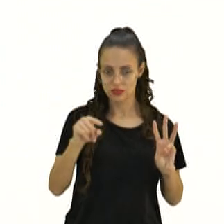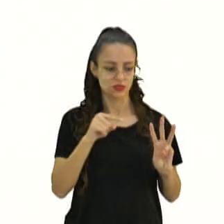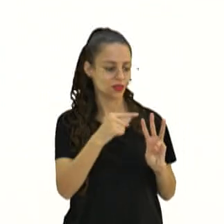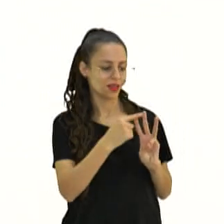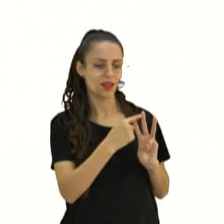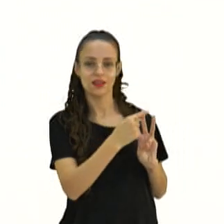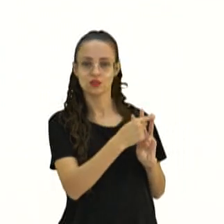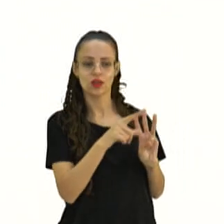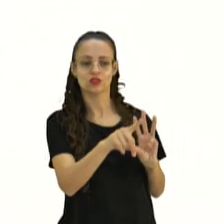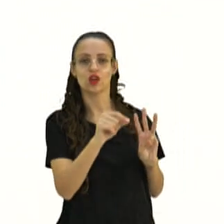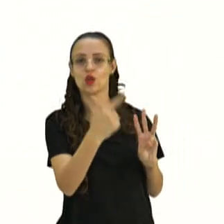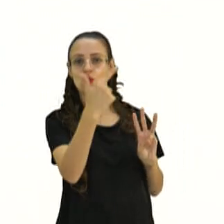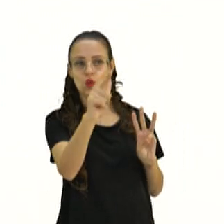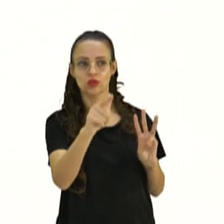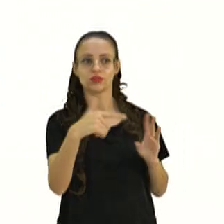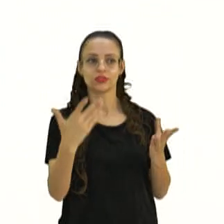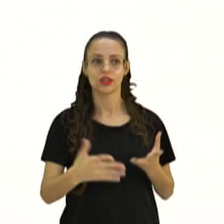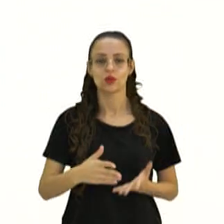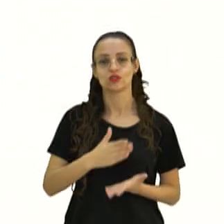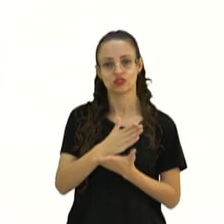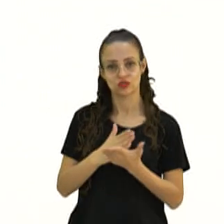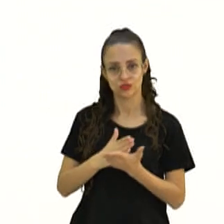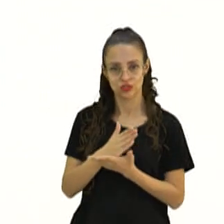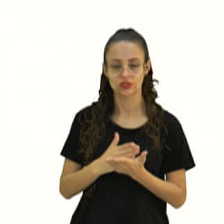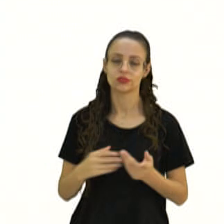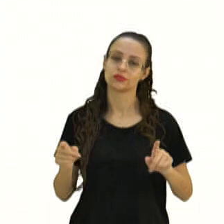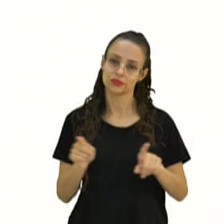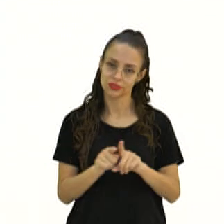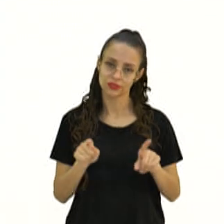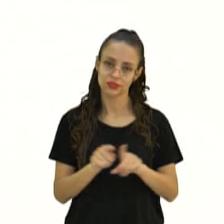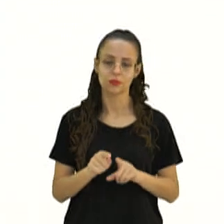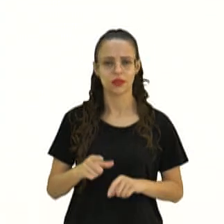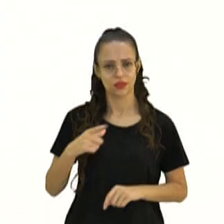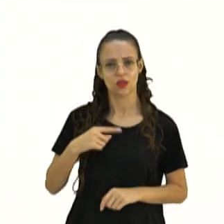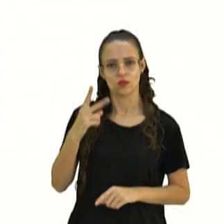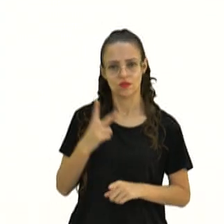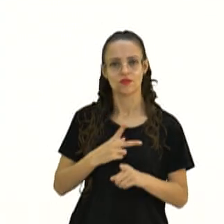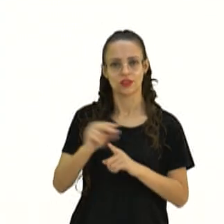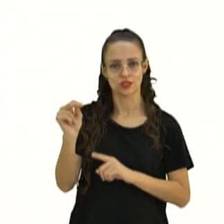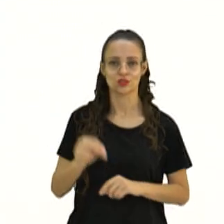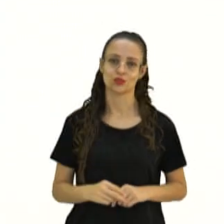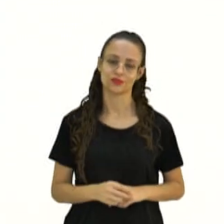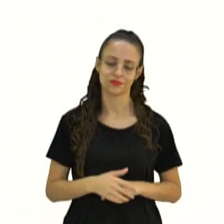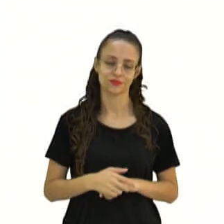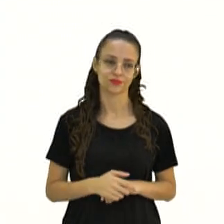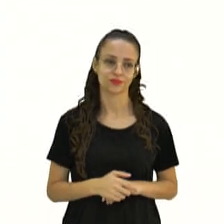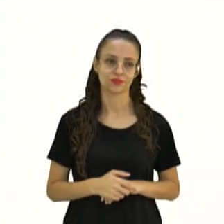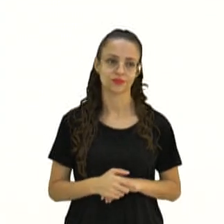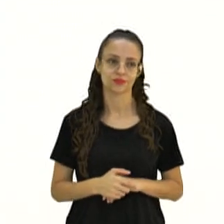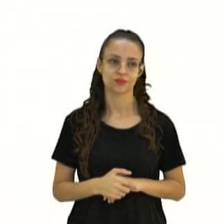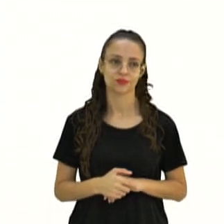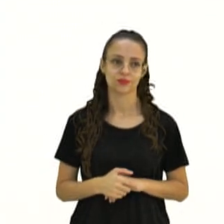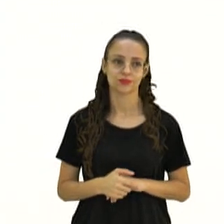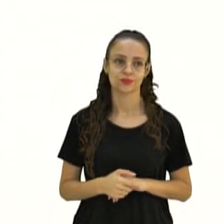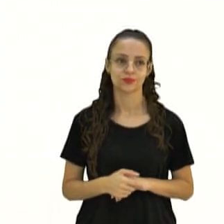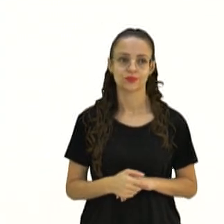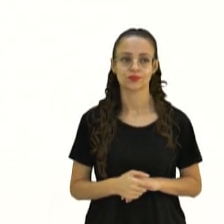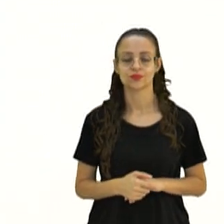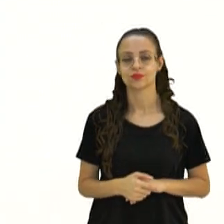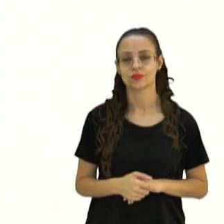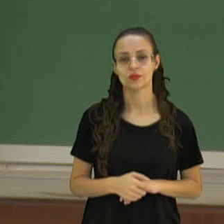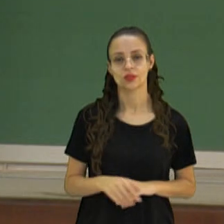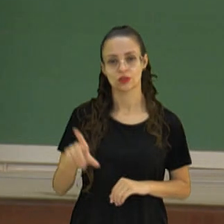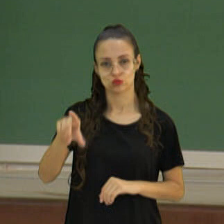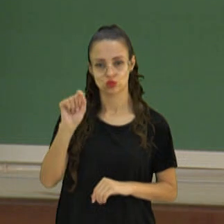o outro competidor, né, temos a decisão dividida. Mesmo assim vamos ter um vencedor porque são 2 contra 1, né? Então a dividida é um juiz